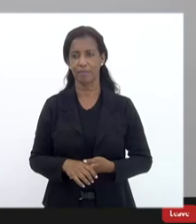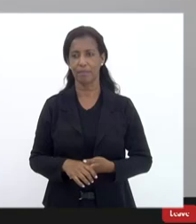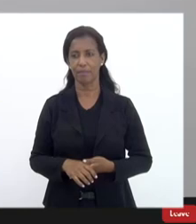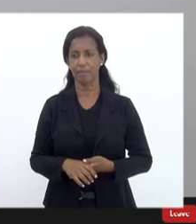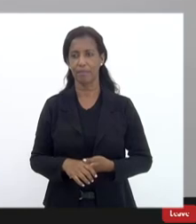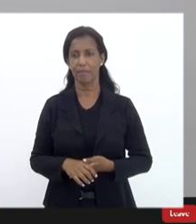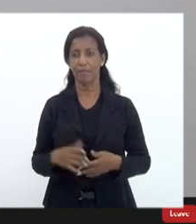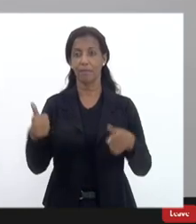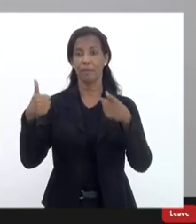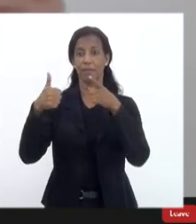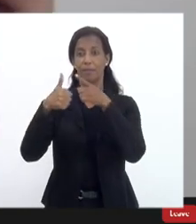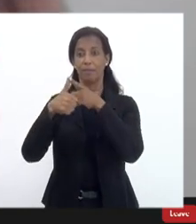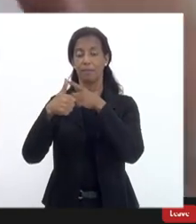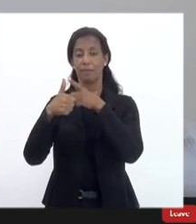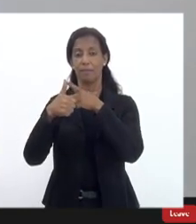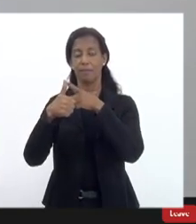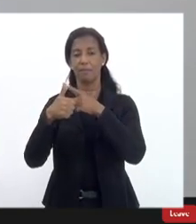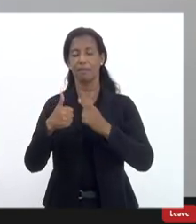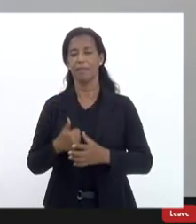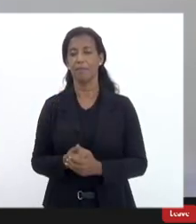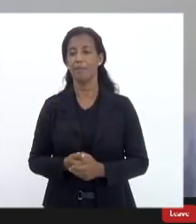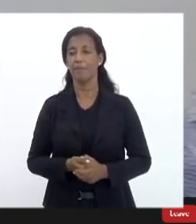Olha, eu quero, em primeiro lugar,